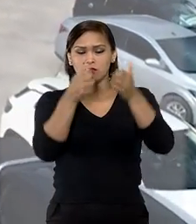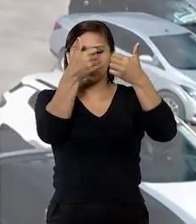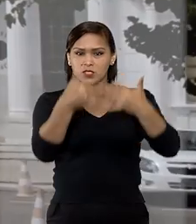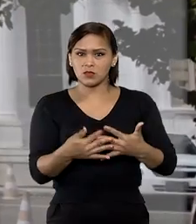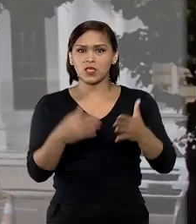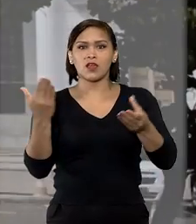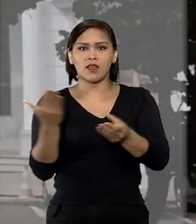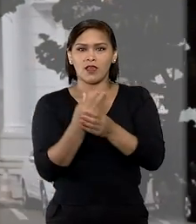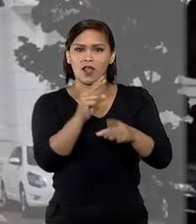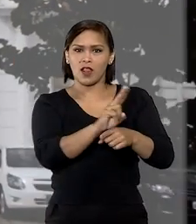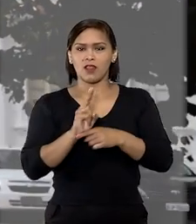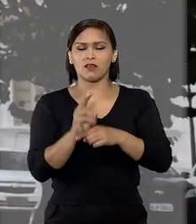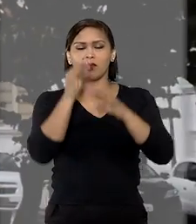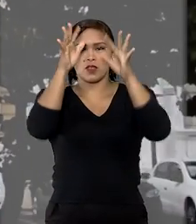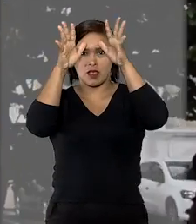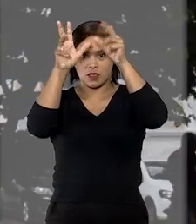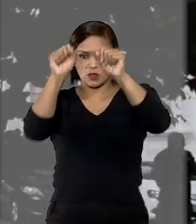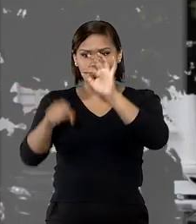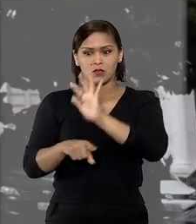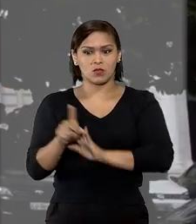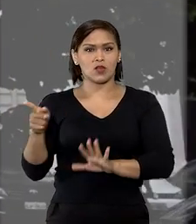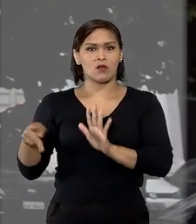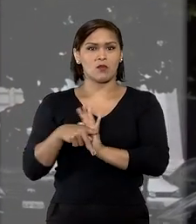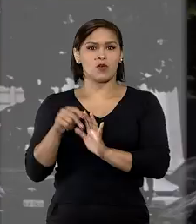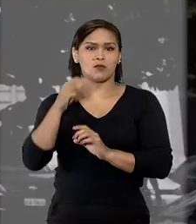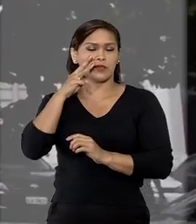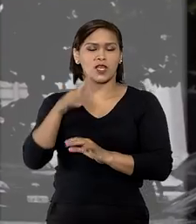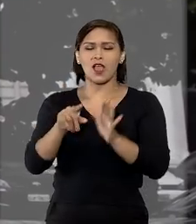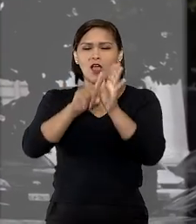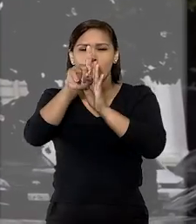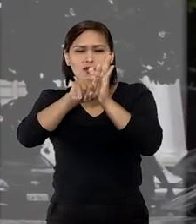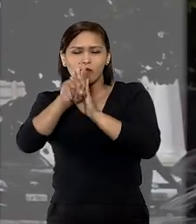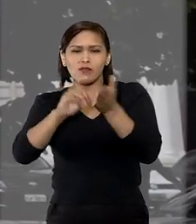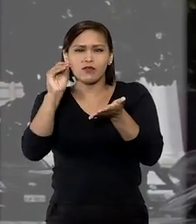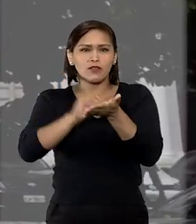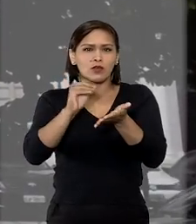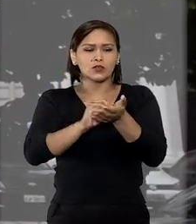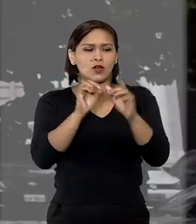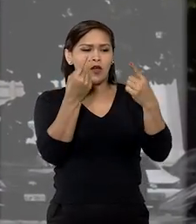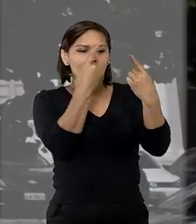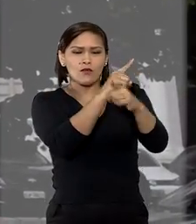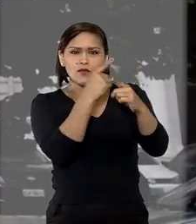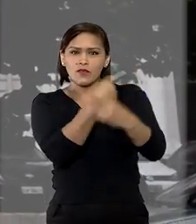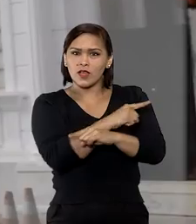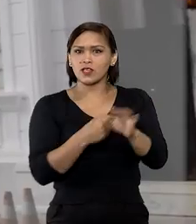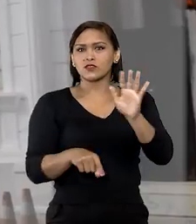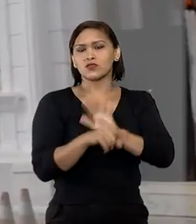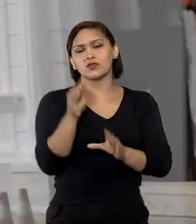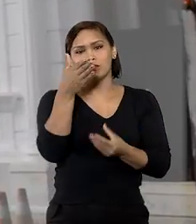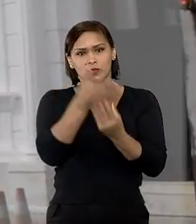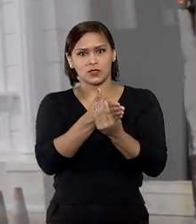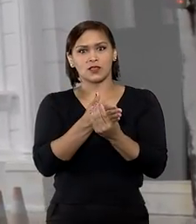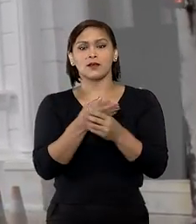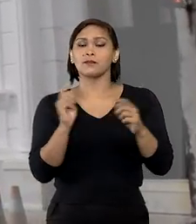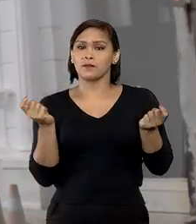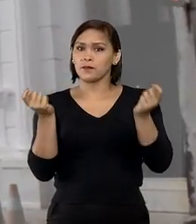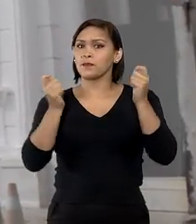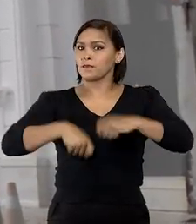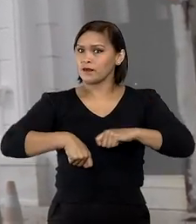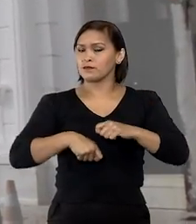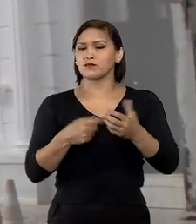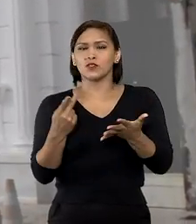sustentando que a liminar do Tribunal de Justiça não analisou vários aspectos controversos da questão é